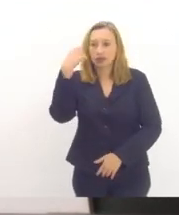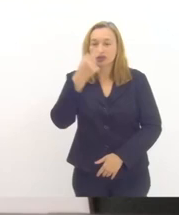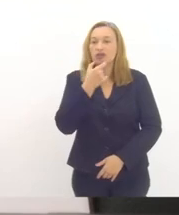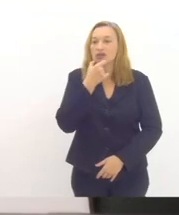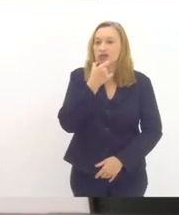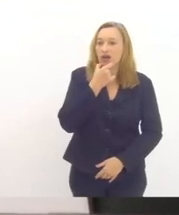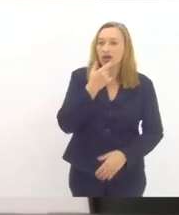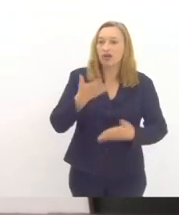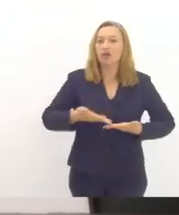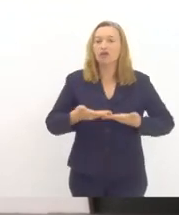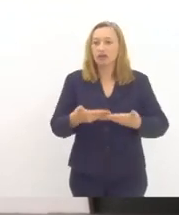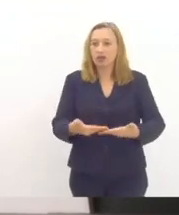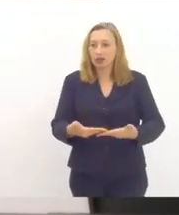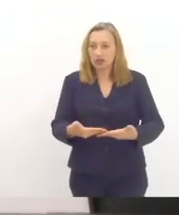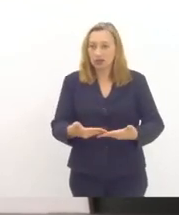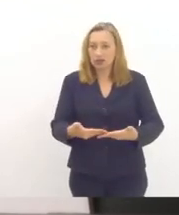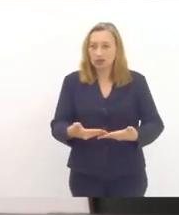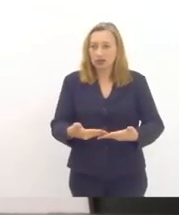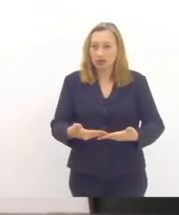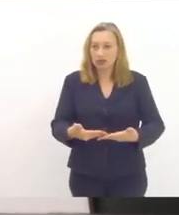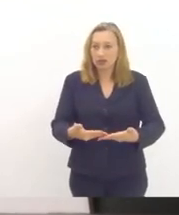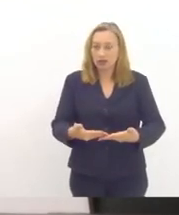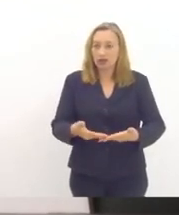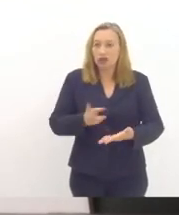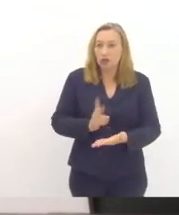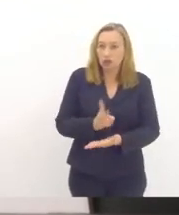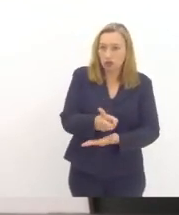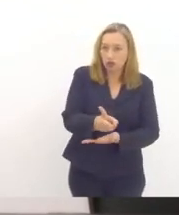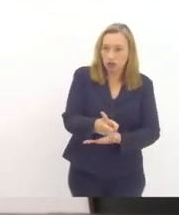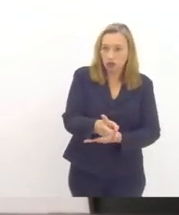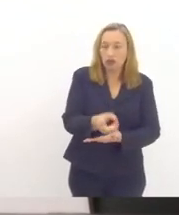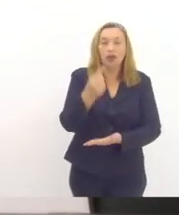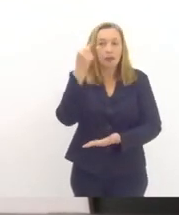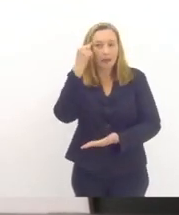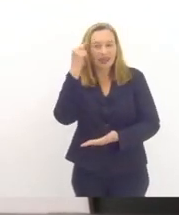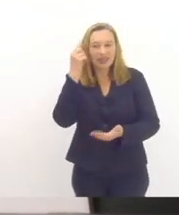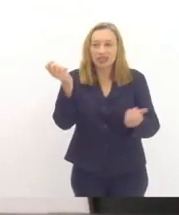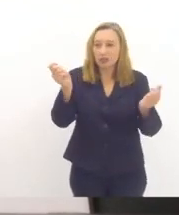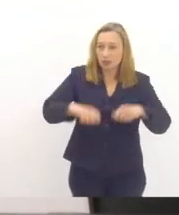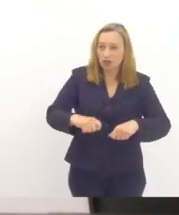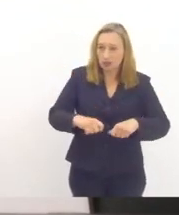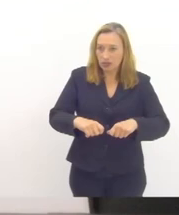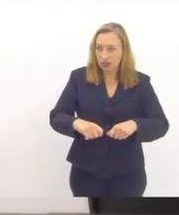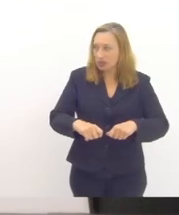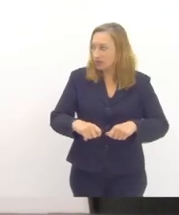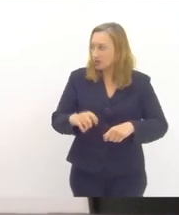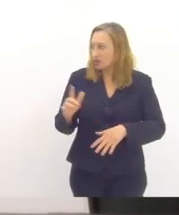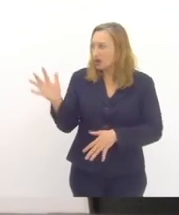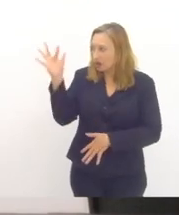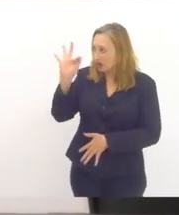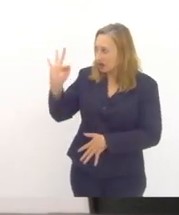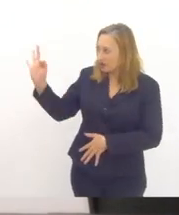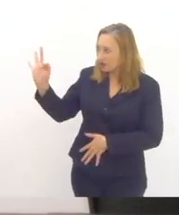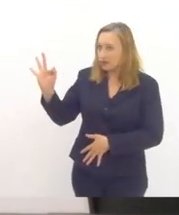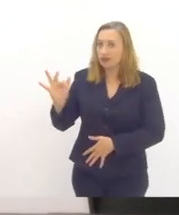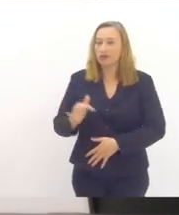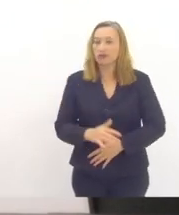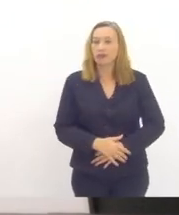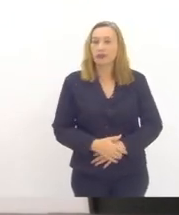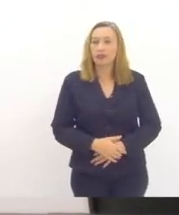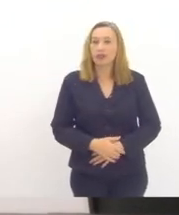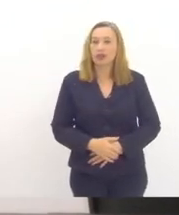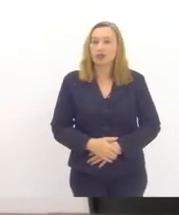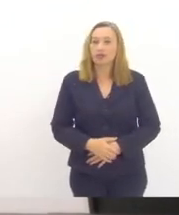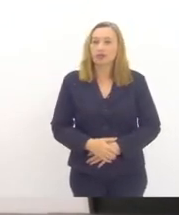oferecidos. Ainda pretendemos, né, continuar, pensar nessa possibilidade de continuar com o francês também para os anos finais, que seria